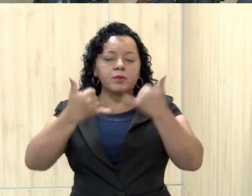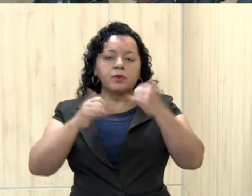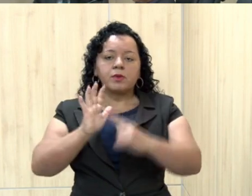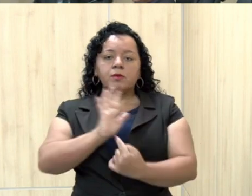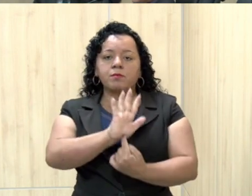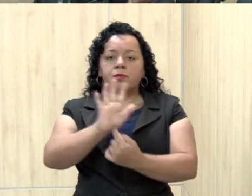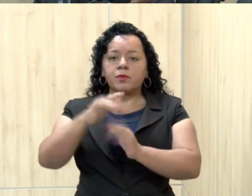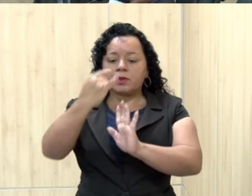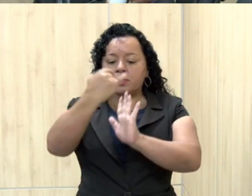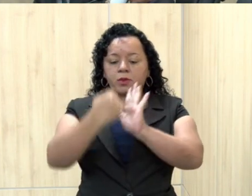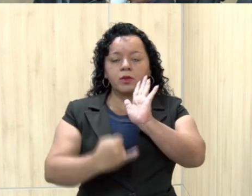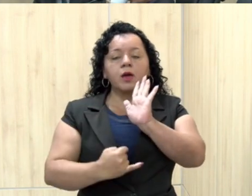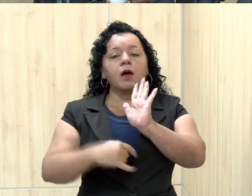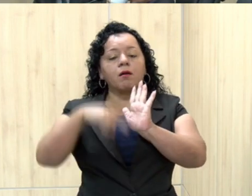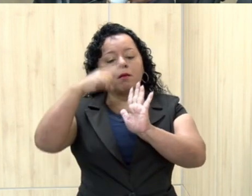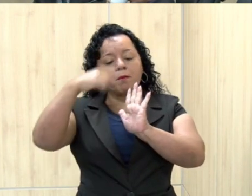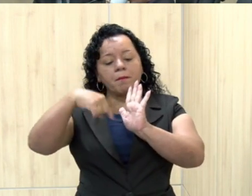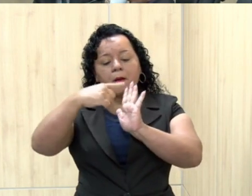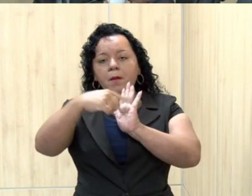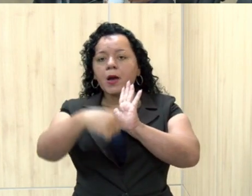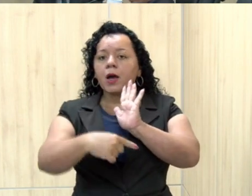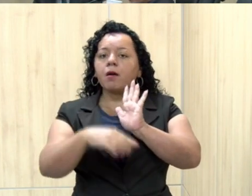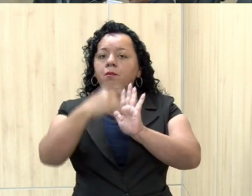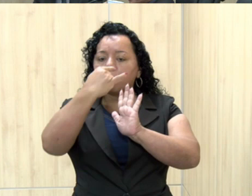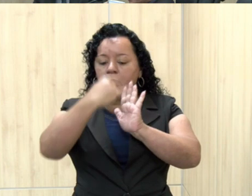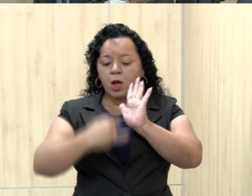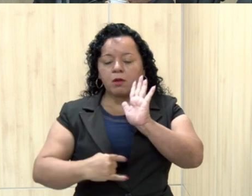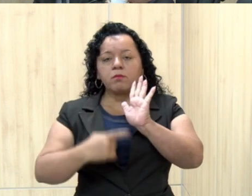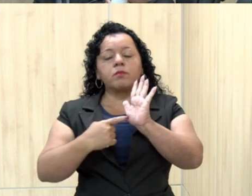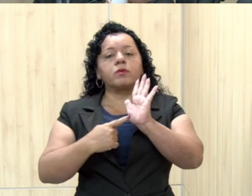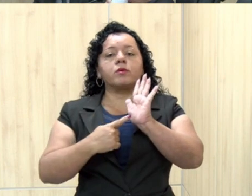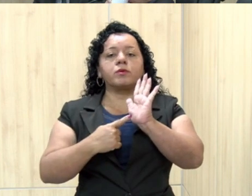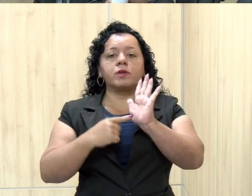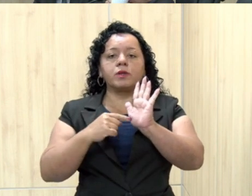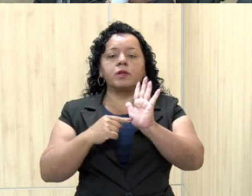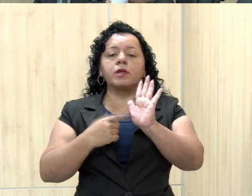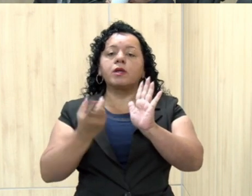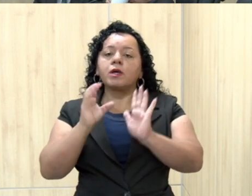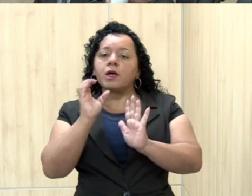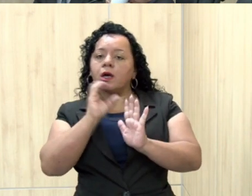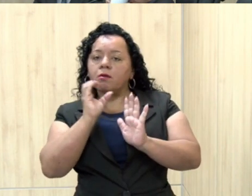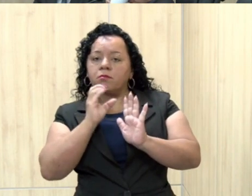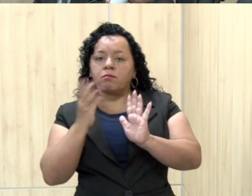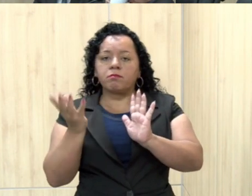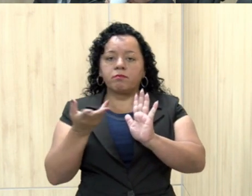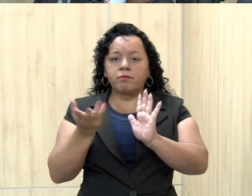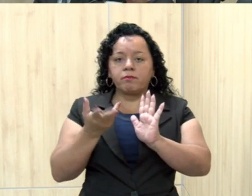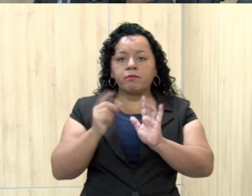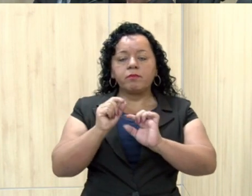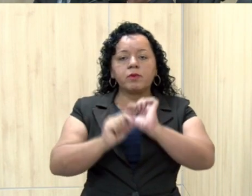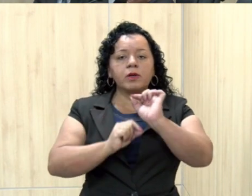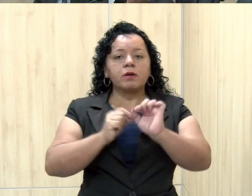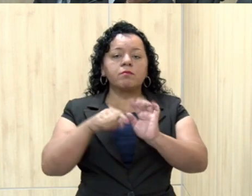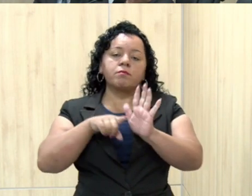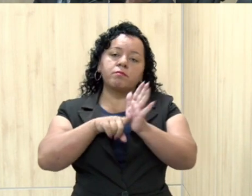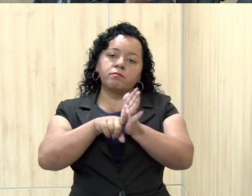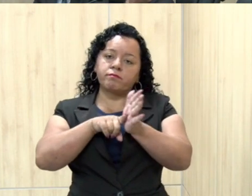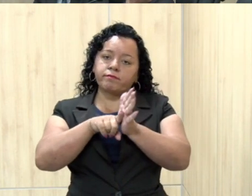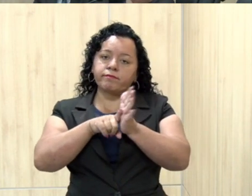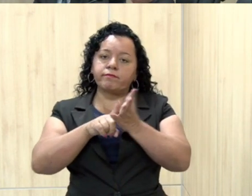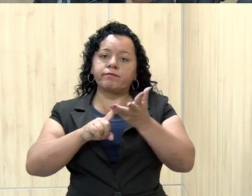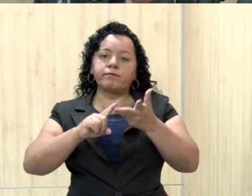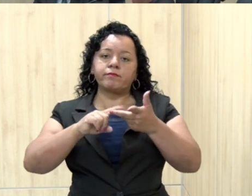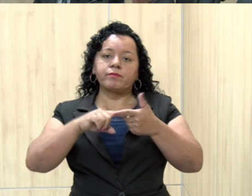mensal o gráfico que demonstra o registro médio Diário de entrega de velocidade de recebimento e de envio de dados através da rede mundial